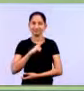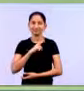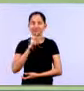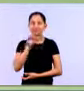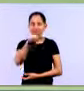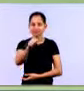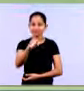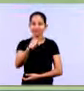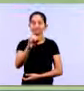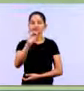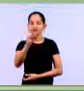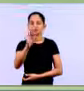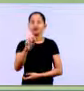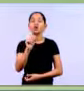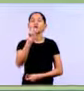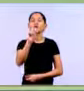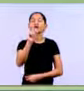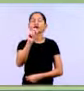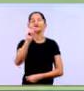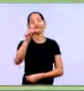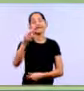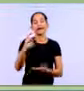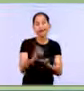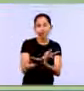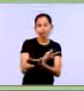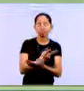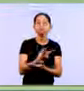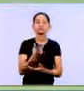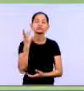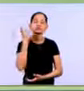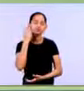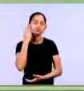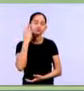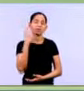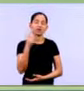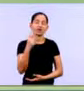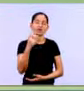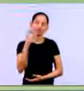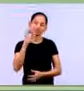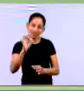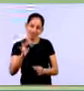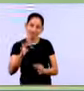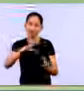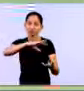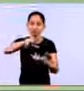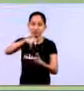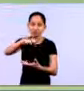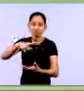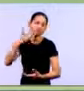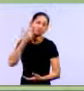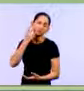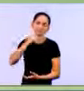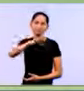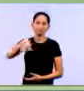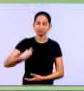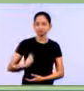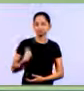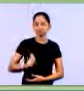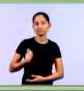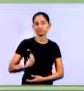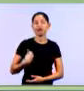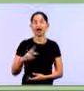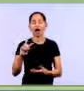é a ocorrência no mundo fático da situação hipotética. É a